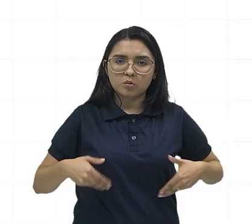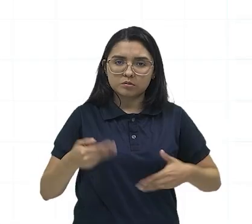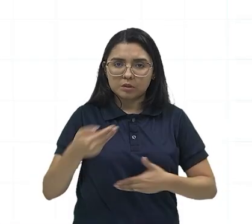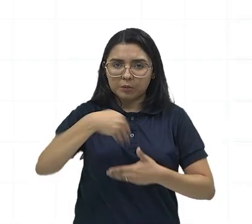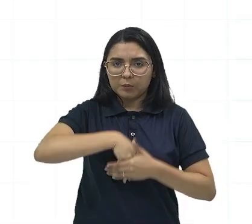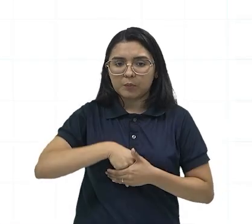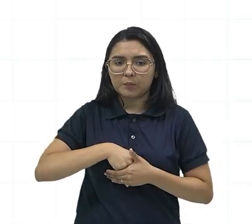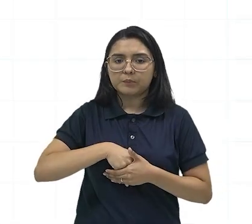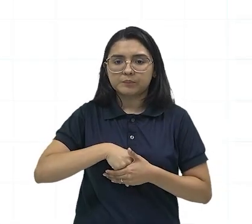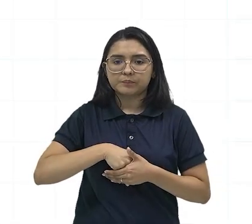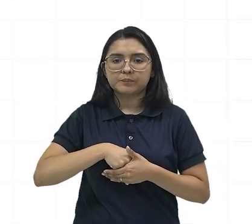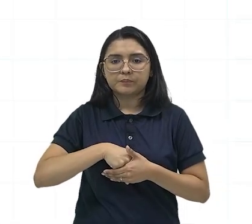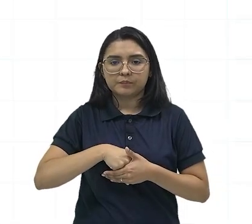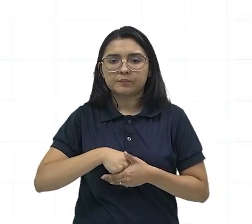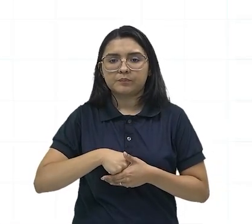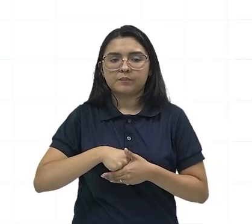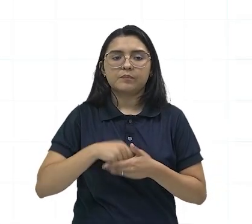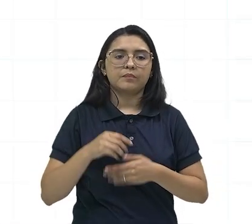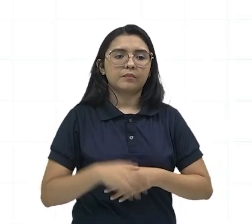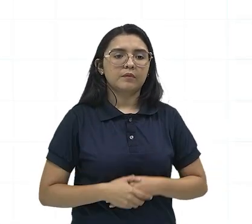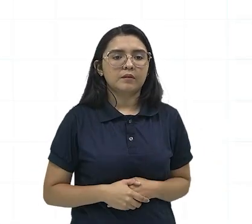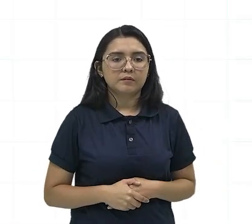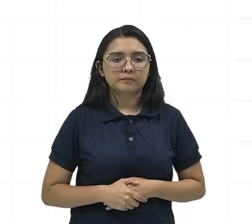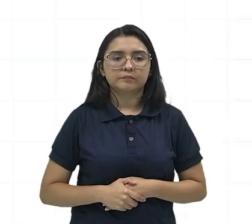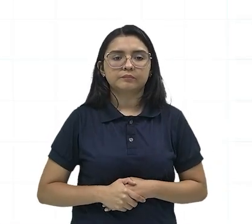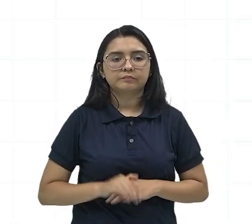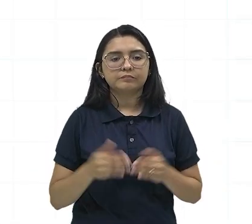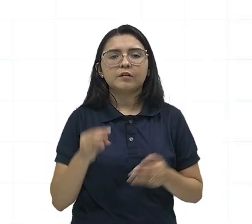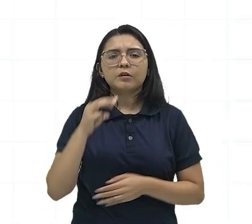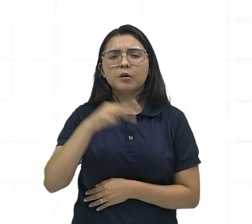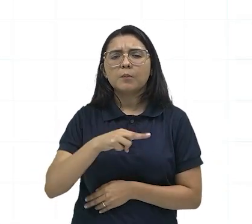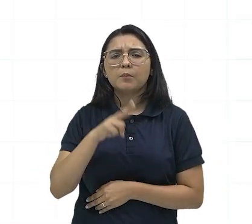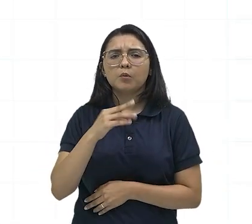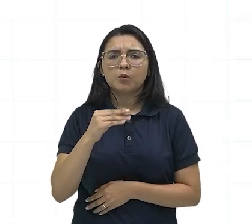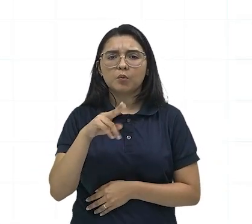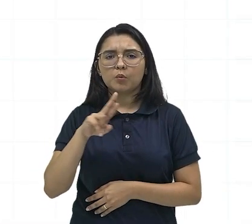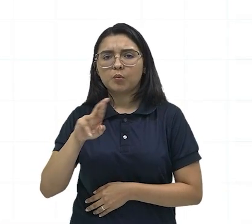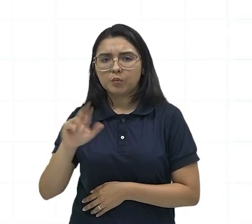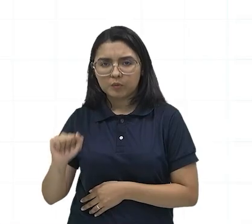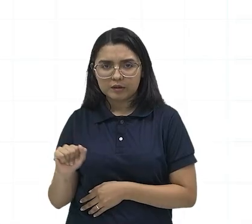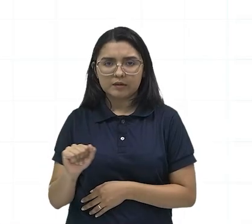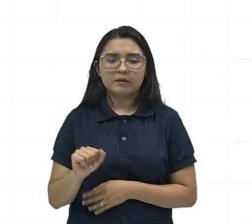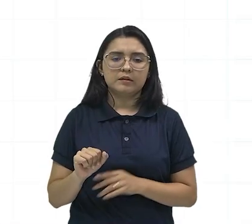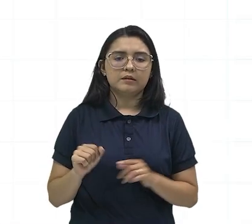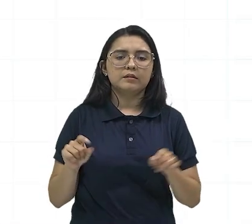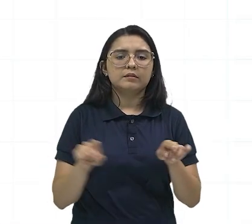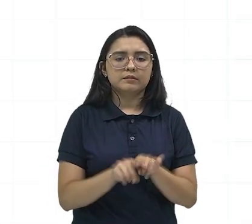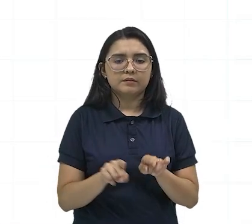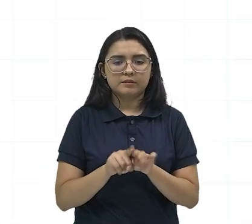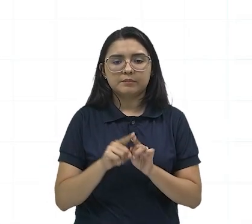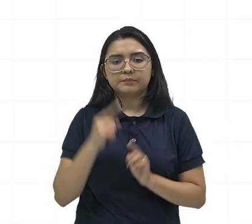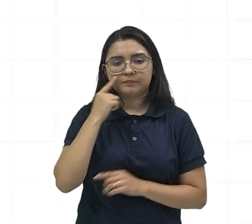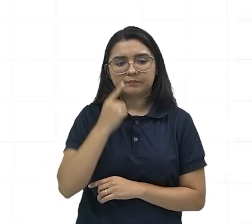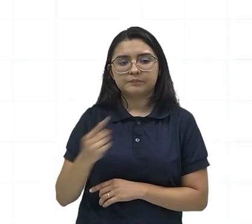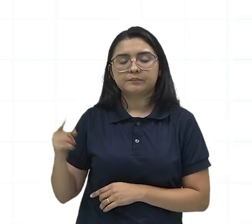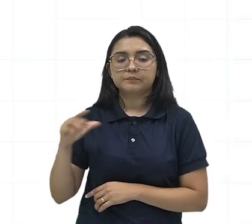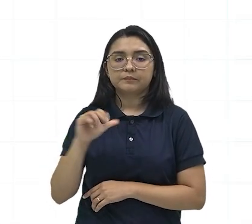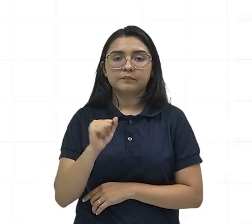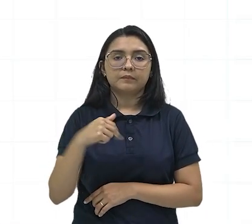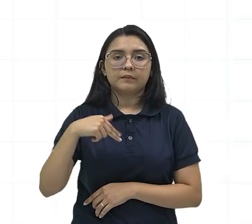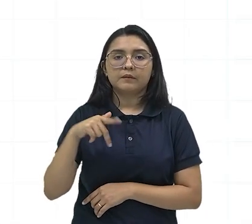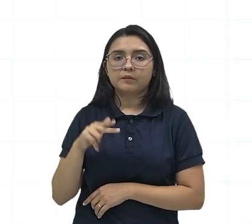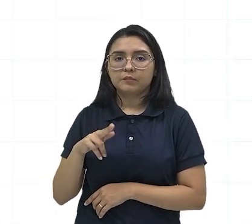chamado marsúpio. Então, a mucura, que vocês já devem ter ouvido falar, né, os cangurus,